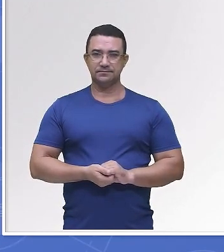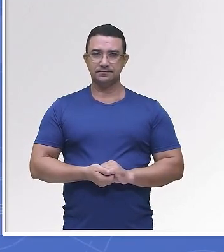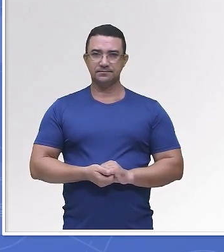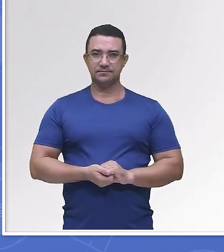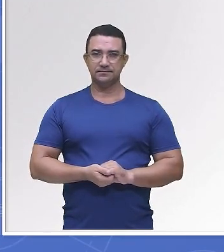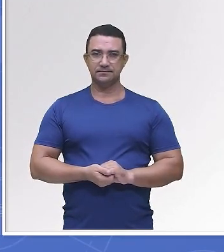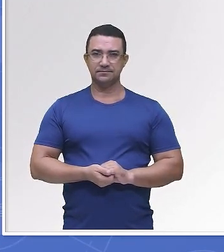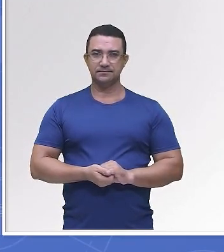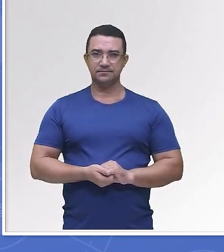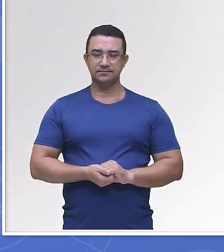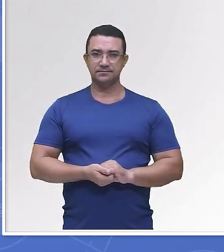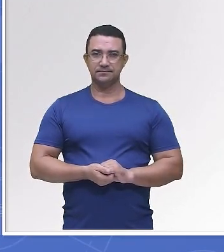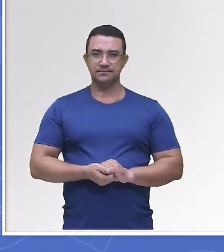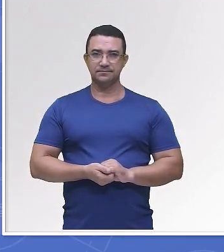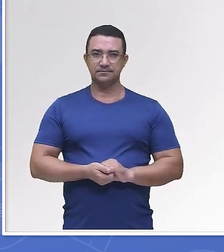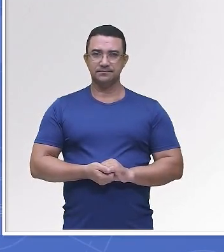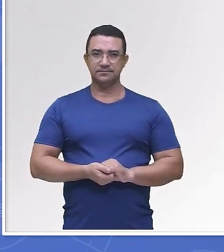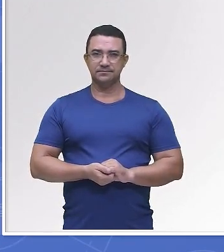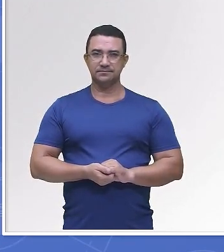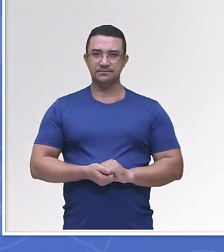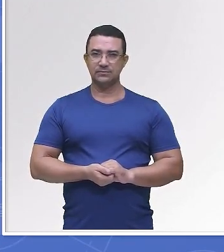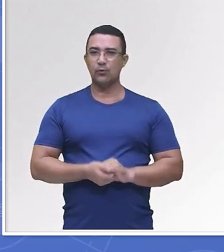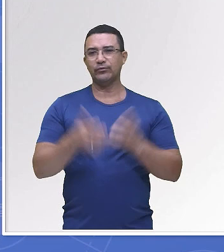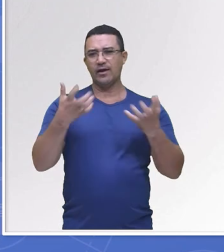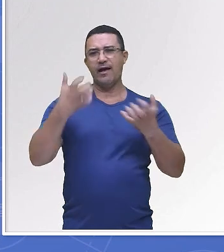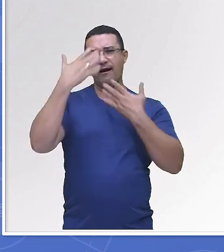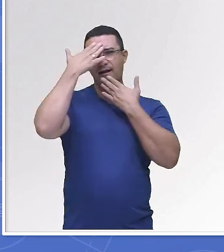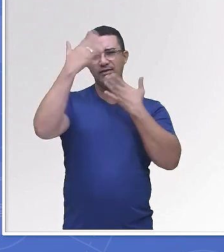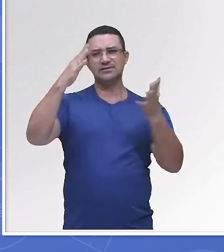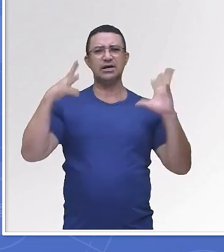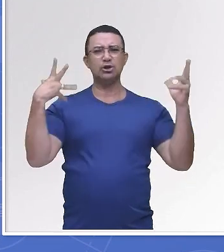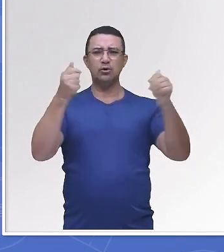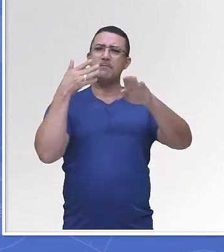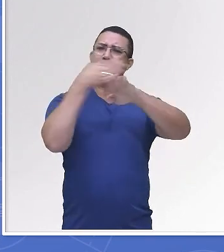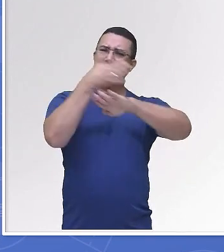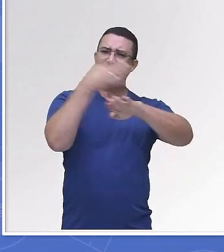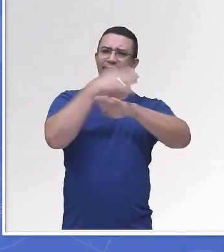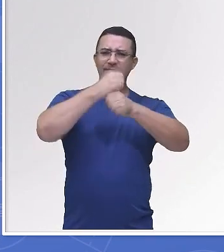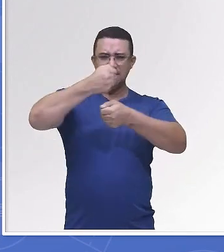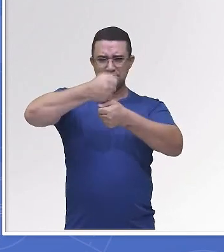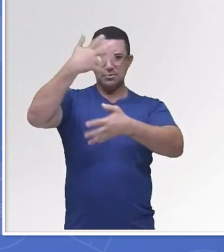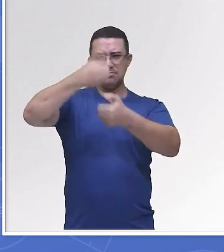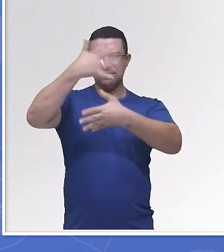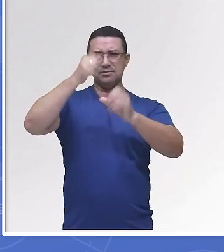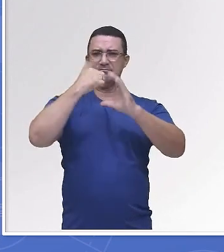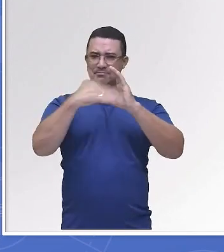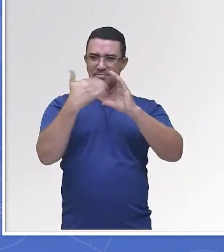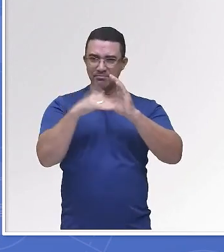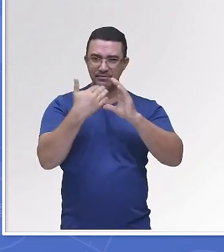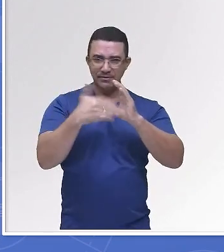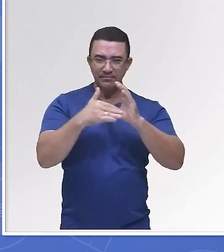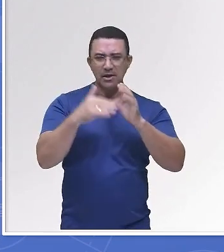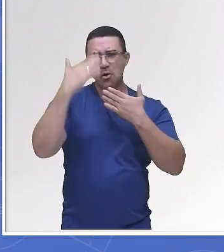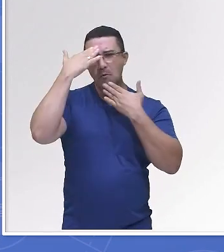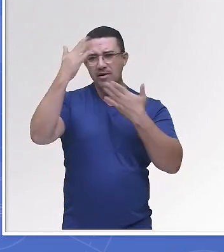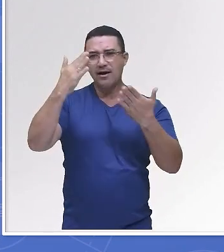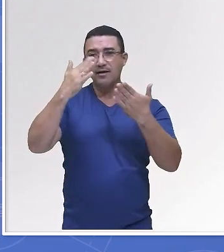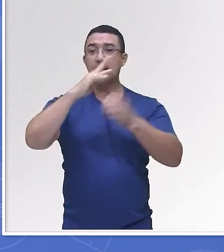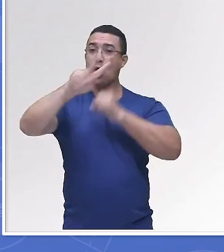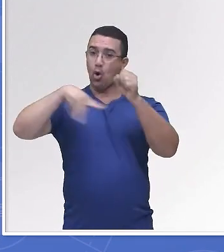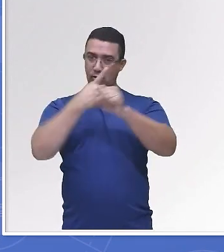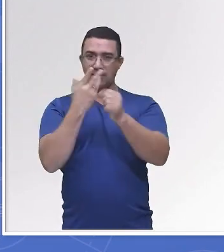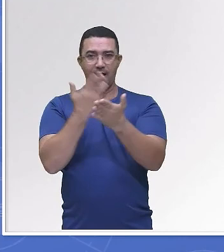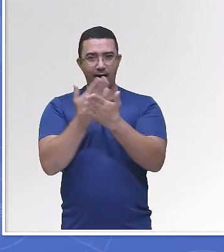bom, gente? Então, a gente agradece a participação de todos, a interação de todos no nosso chat, tá bom? E a gente se vê numa